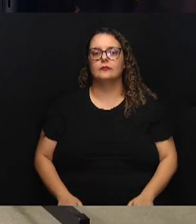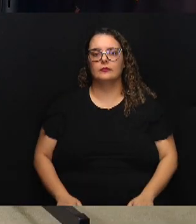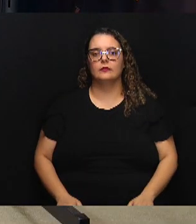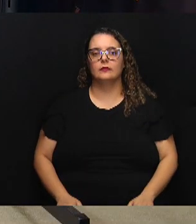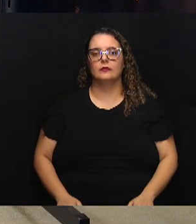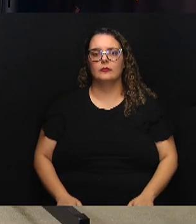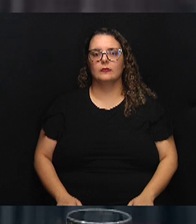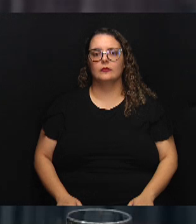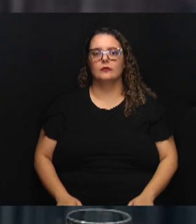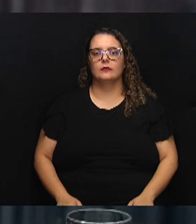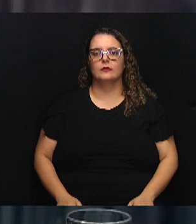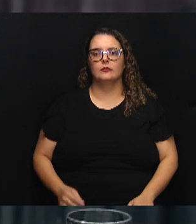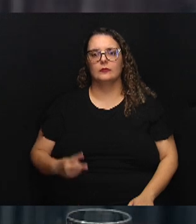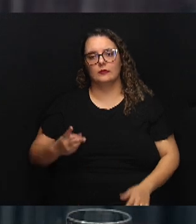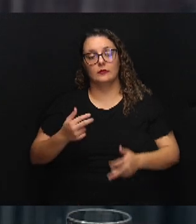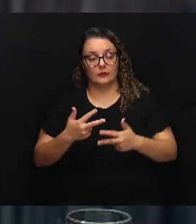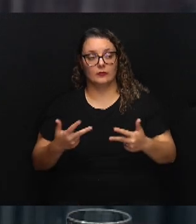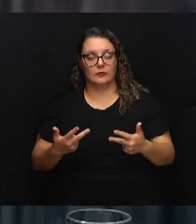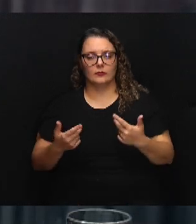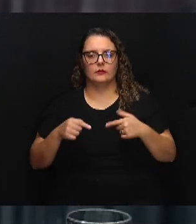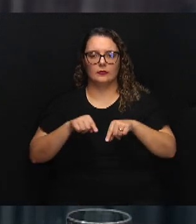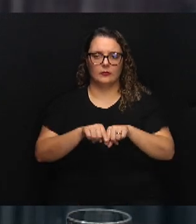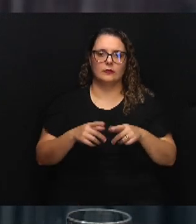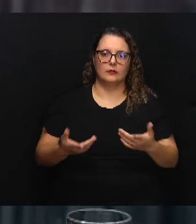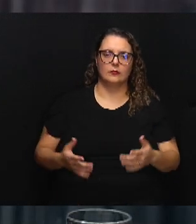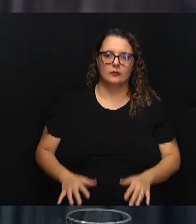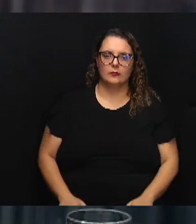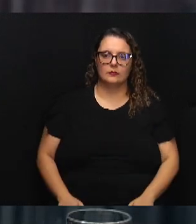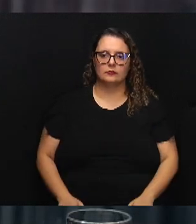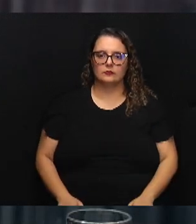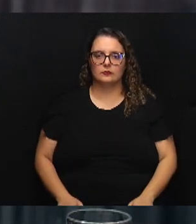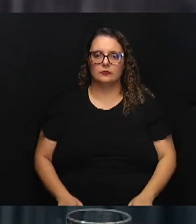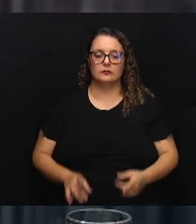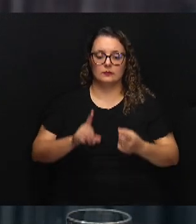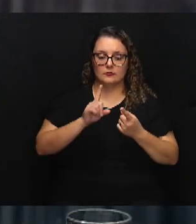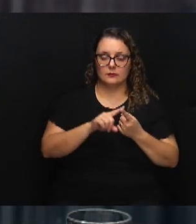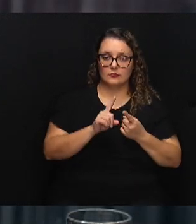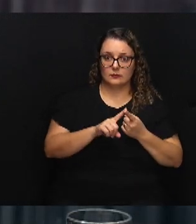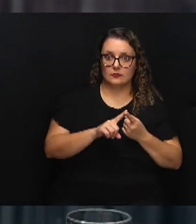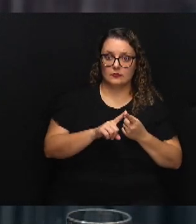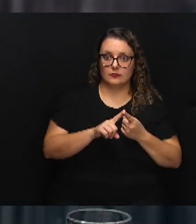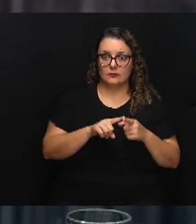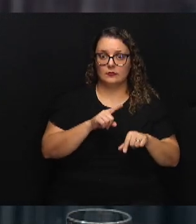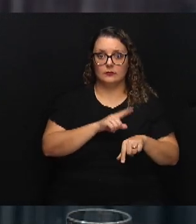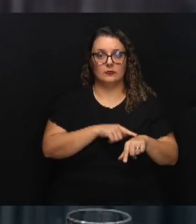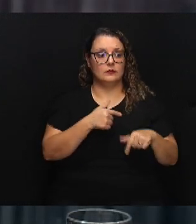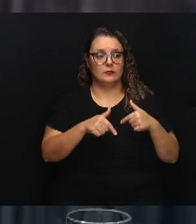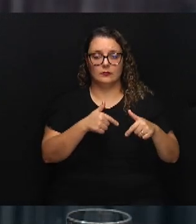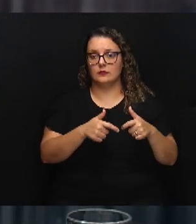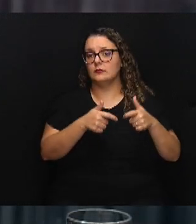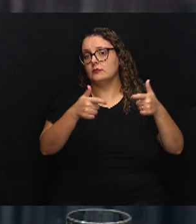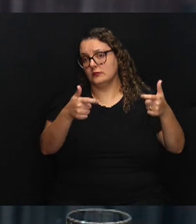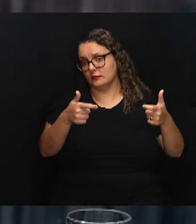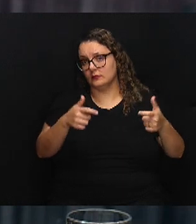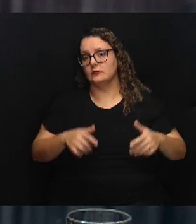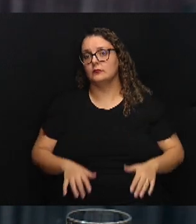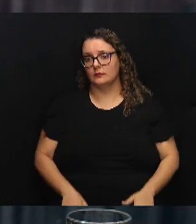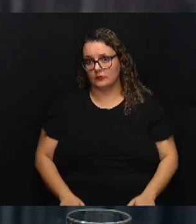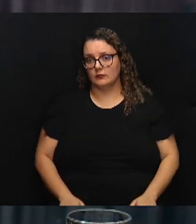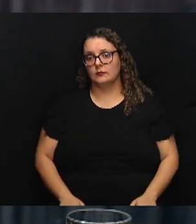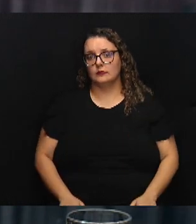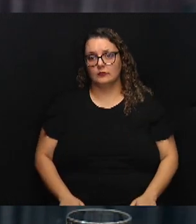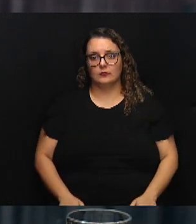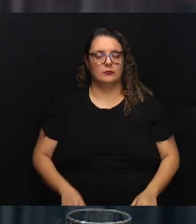é duas partes paralelas nesse sentido. Uma é carga horária de trabalho que aumentou, né? Seja